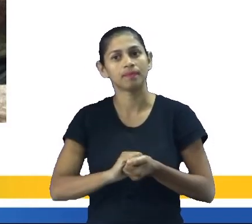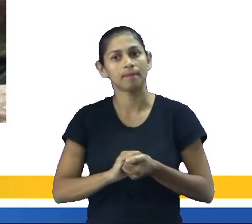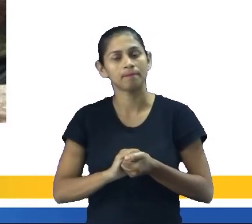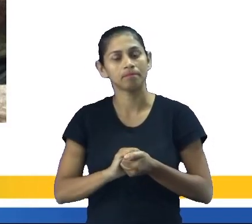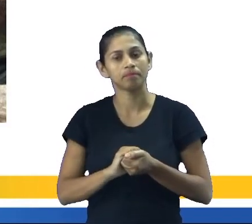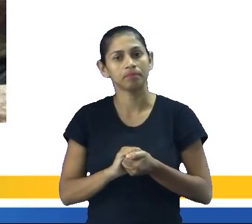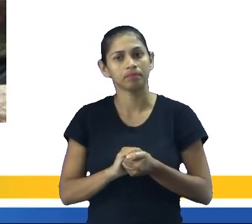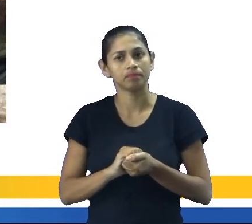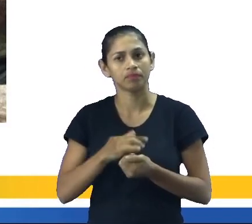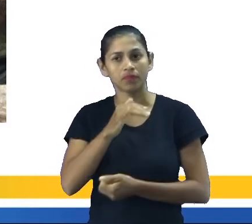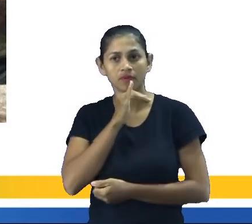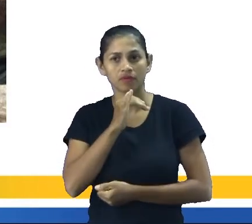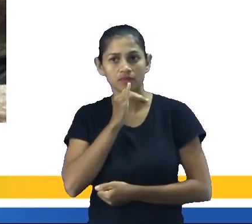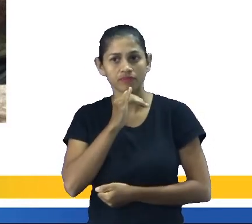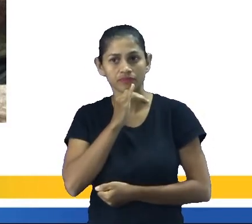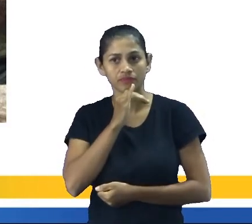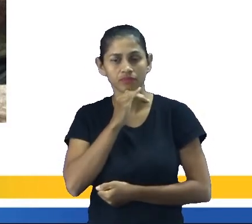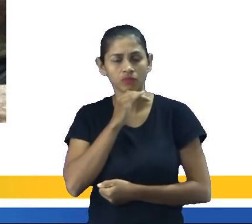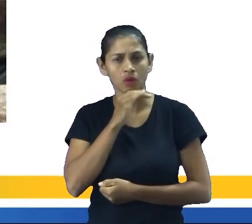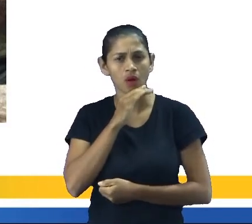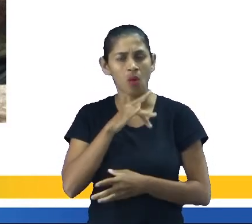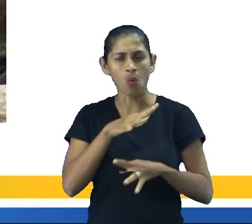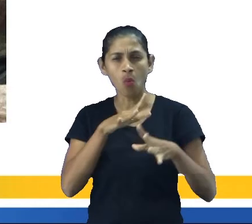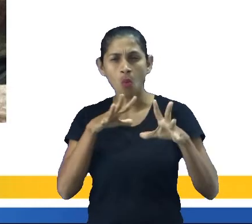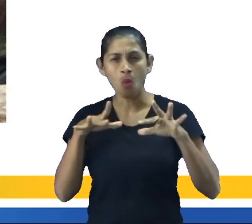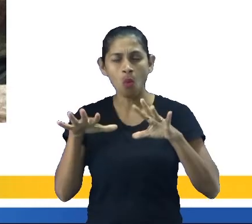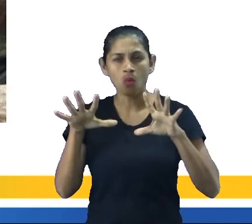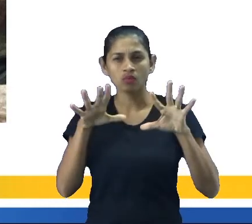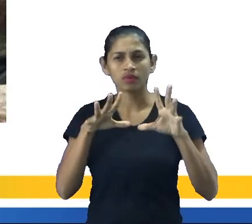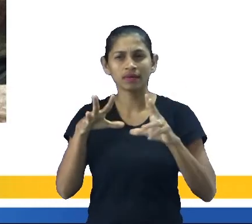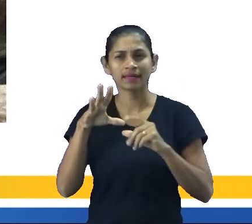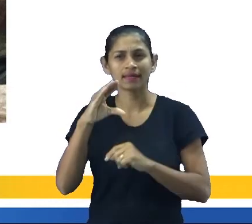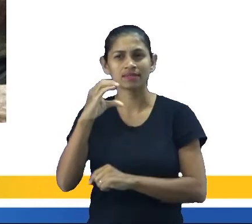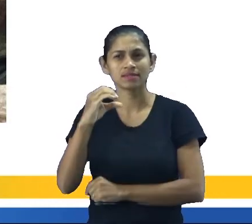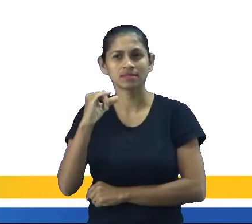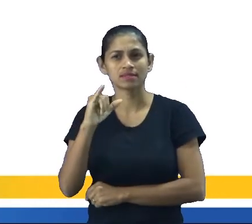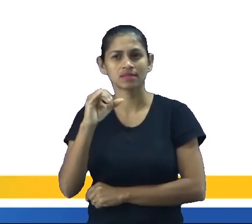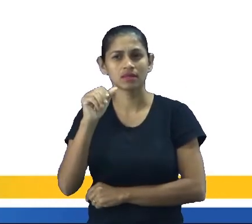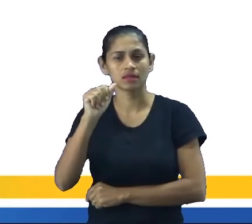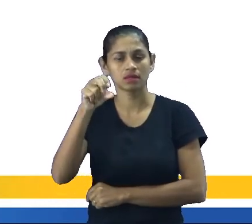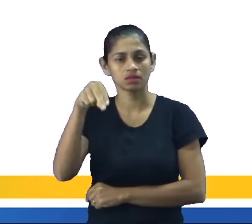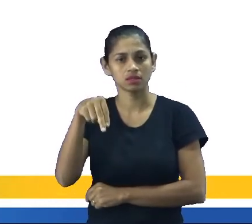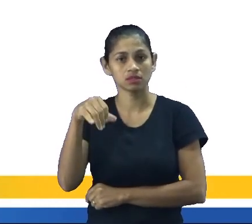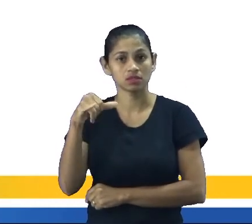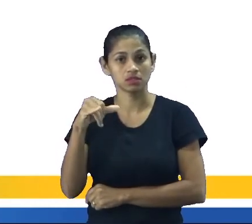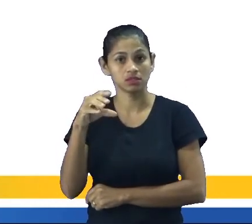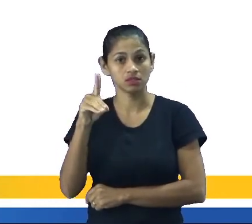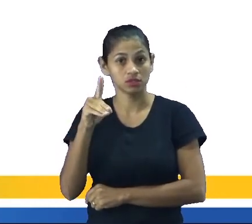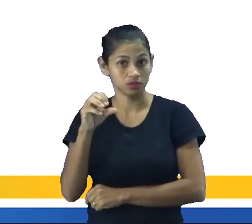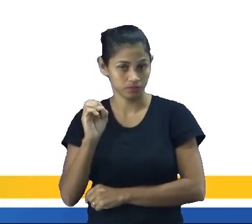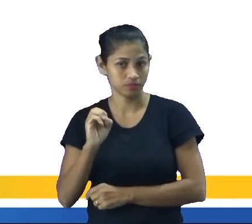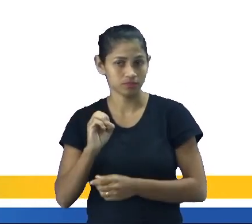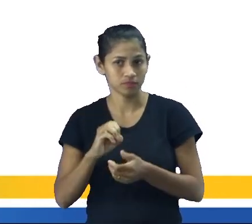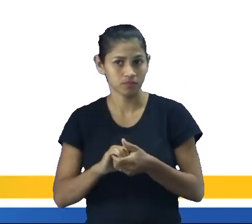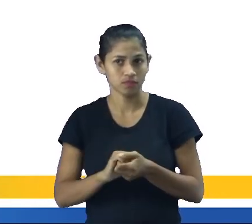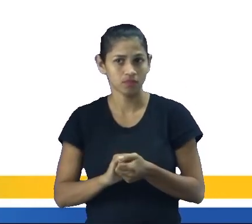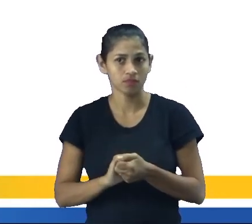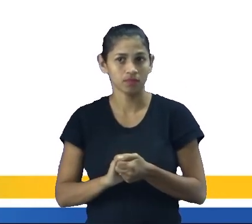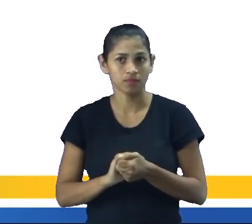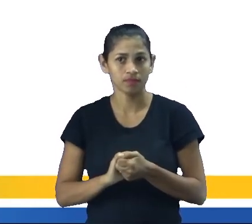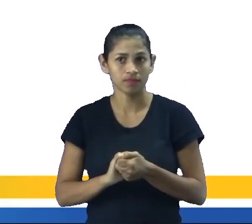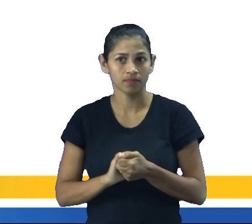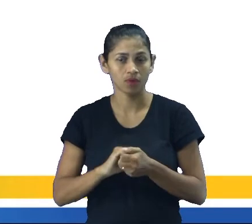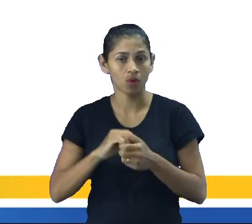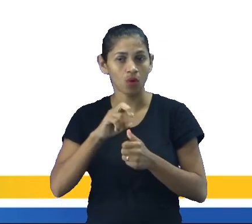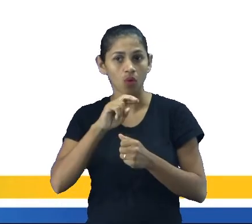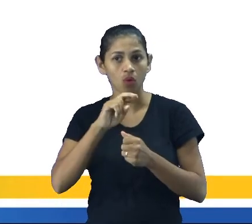orgânico, né? Então, um exemplo ali é o gás cianídrico, extremamente tóxico. A sua nomenclatura, a gente coloca